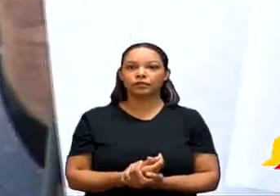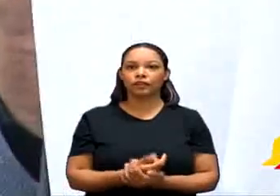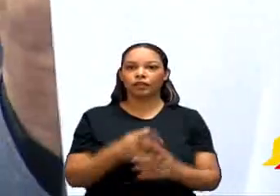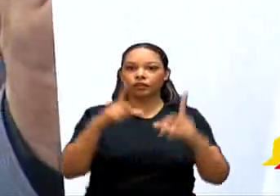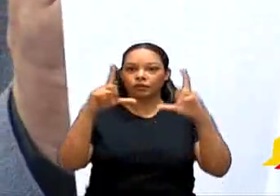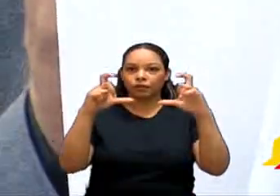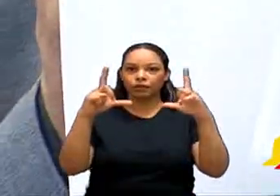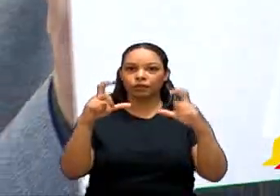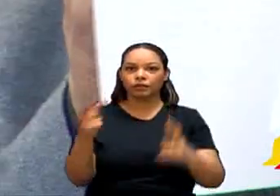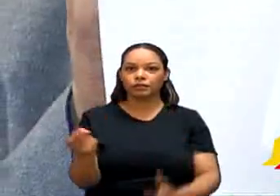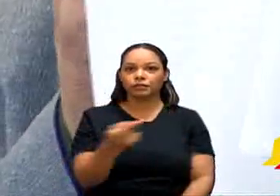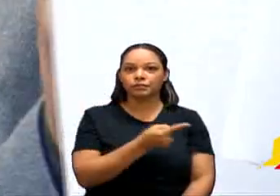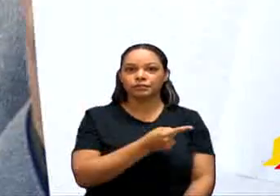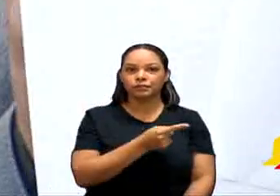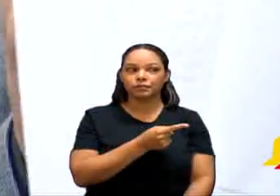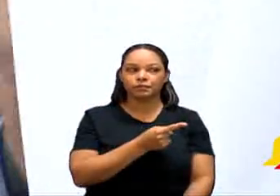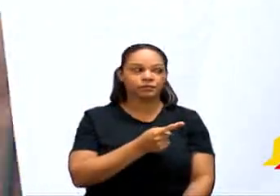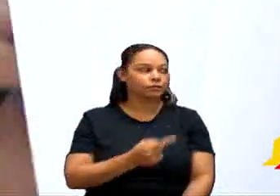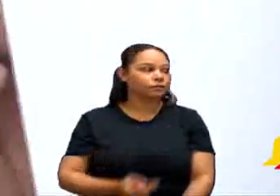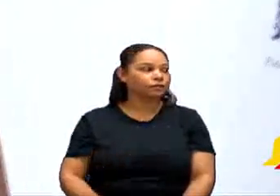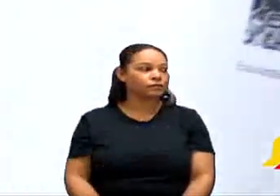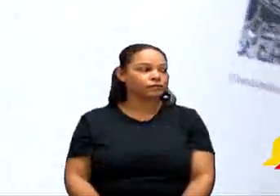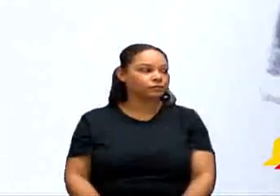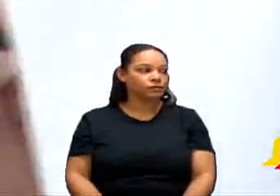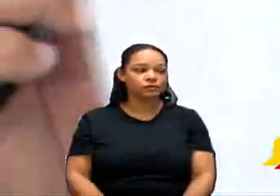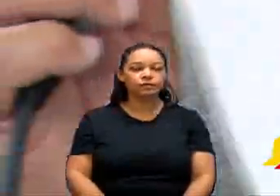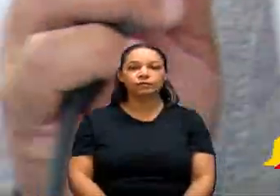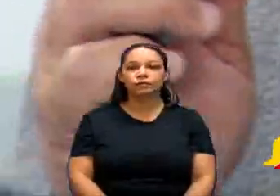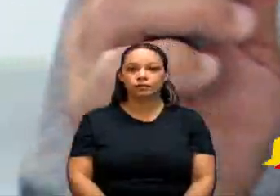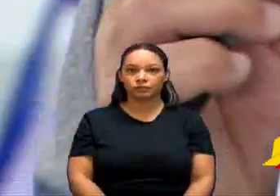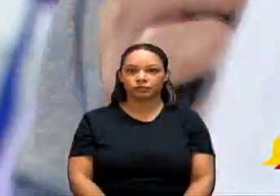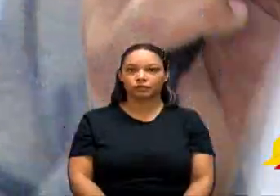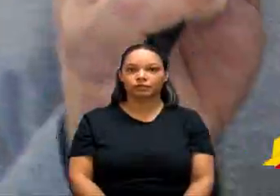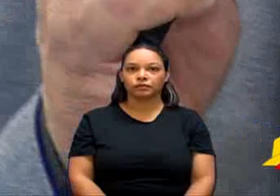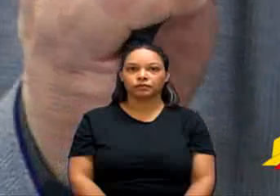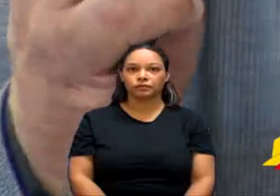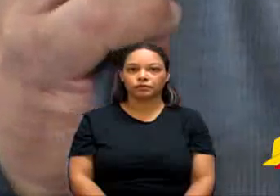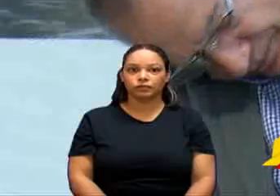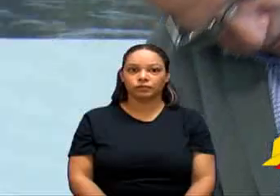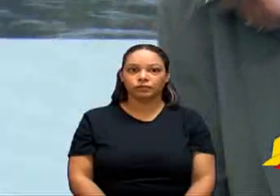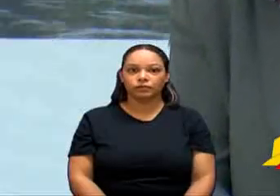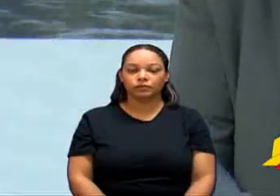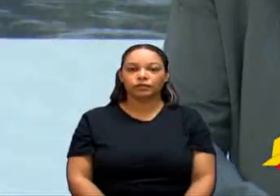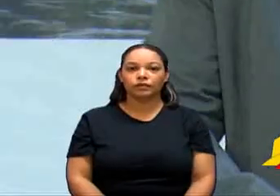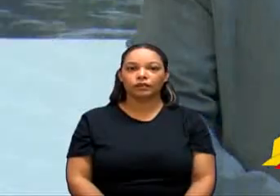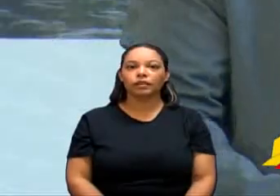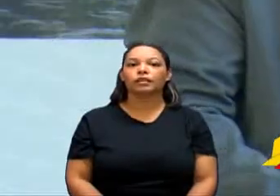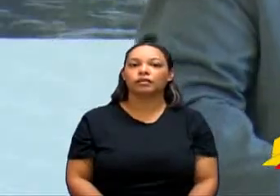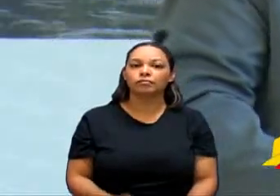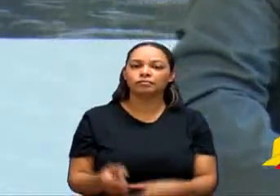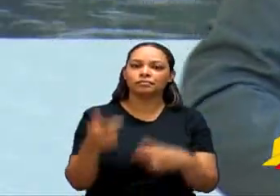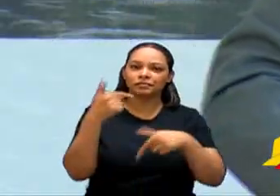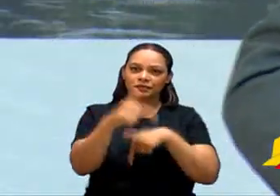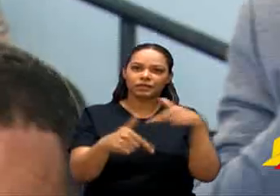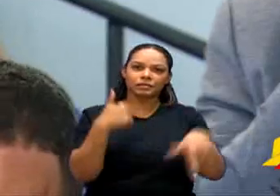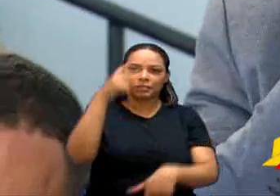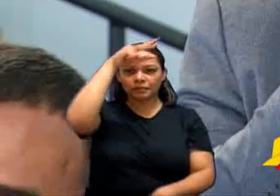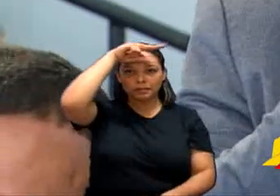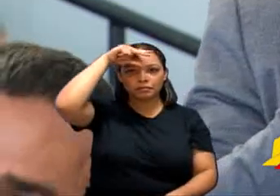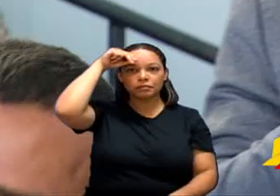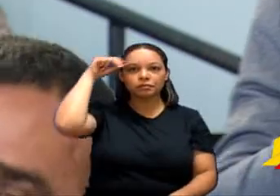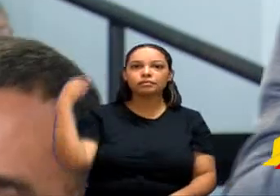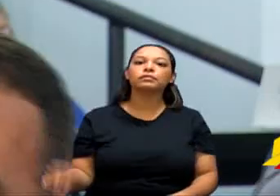da prefeitura, tá ótimo, né? Para mim, é um trabalho que a gente fez grandioso. E a intenção é justamente